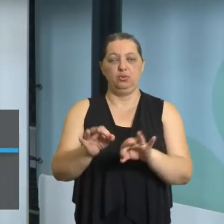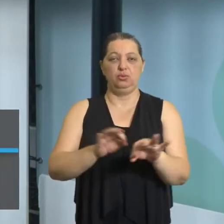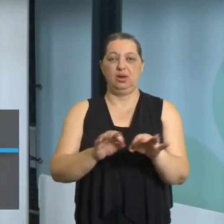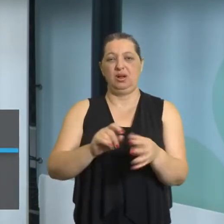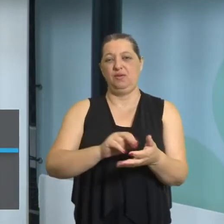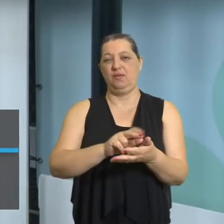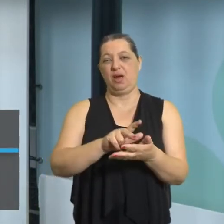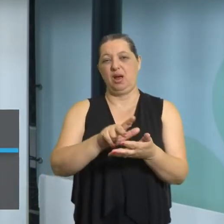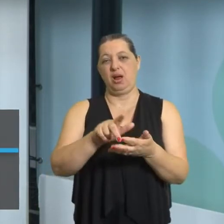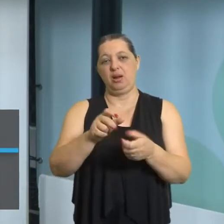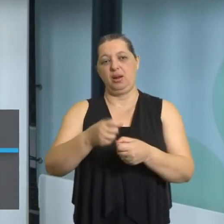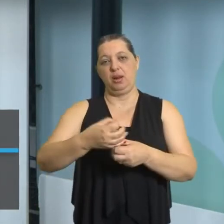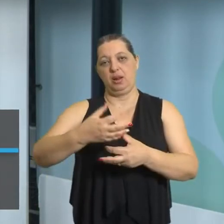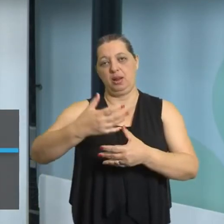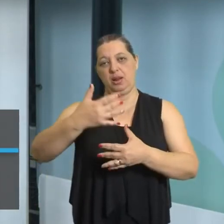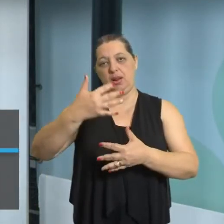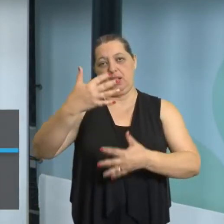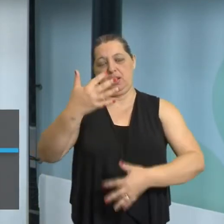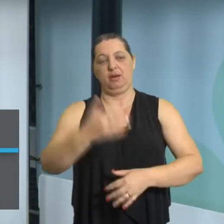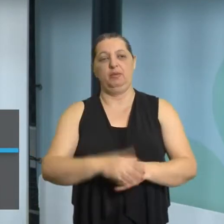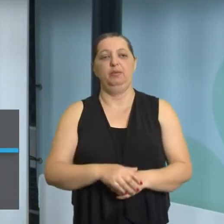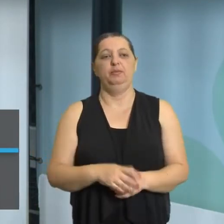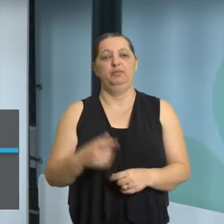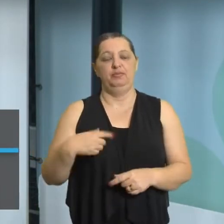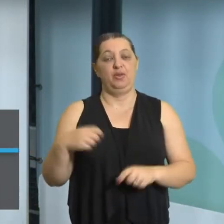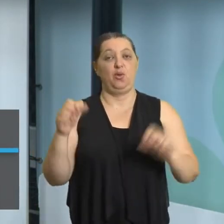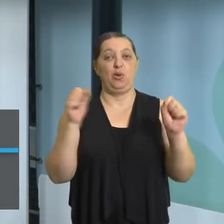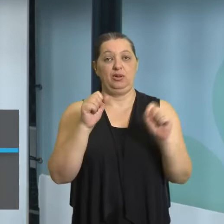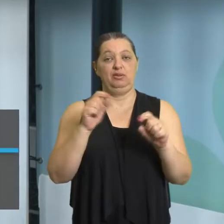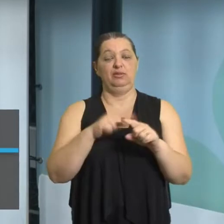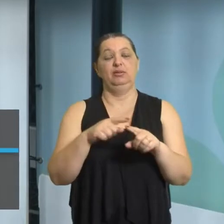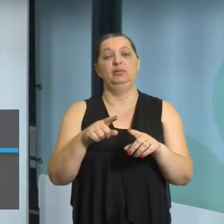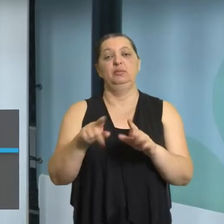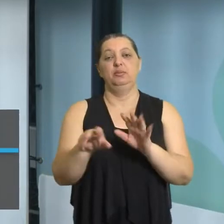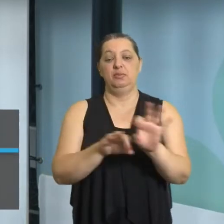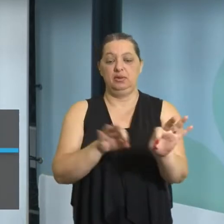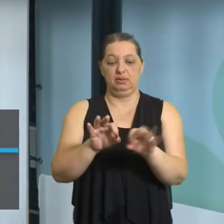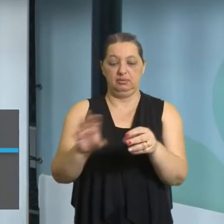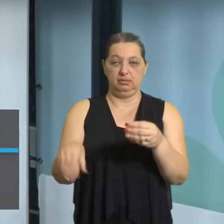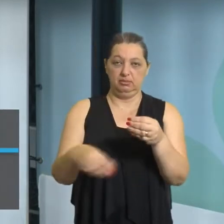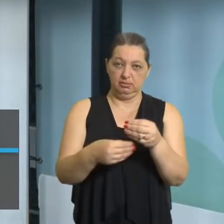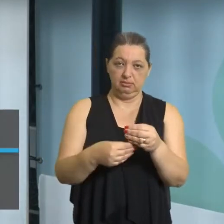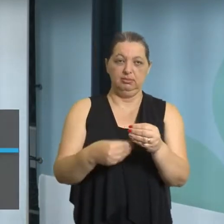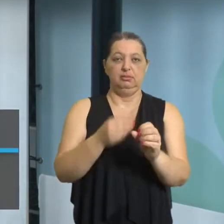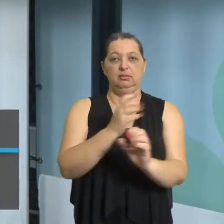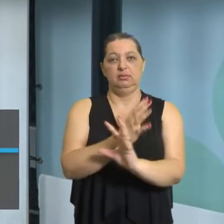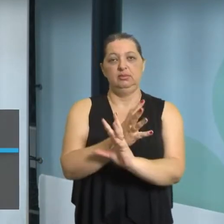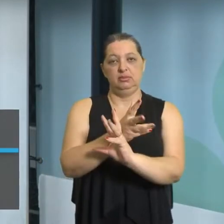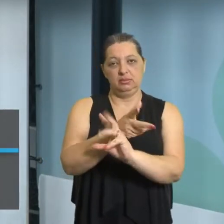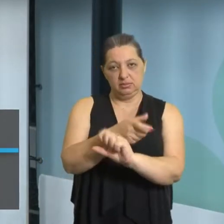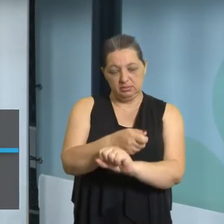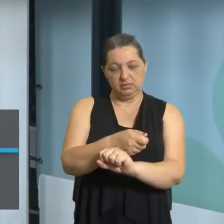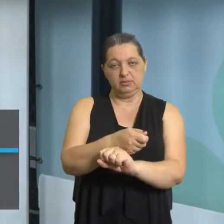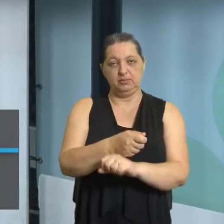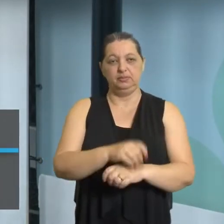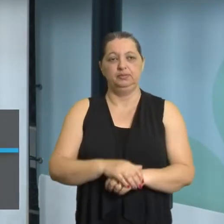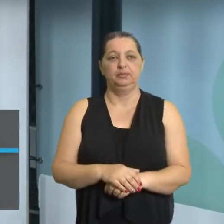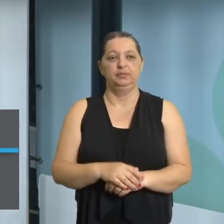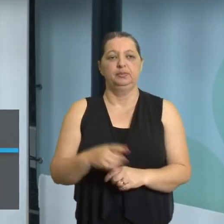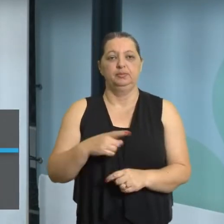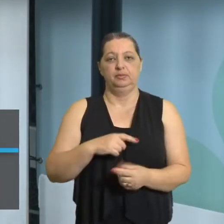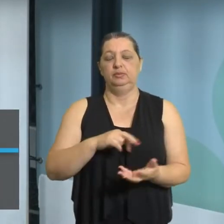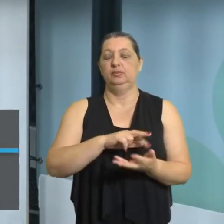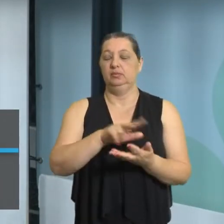projetos projetos adoro que se tenha falado bastante projetos integrados projetos interdisciplinar e transdisciplinar São coisas que a gente tem